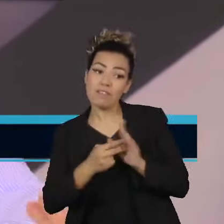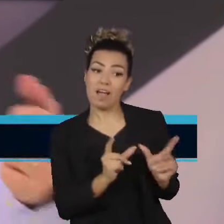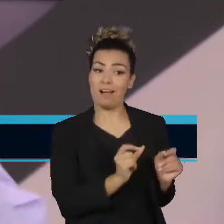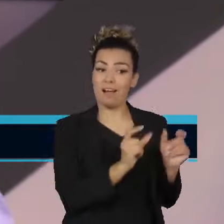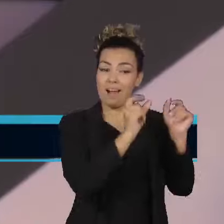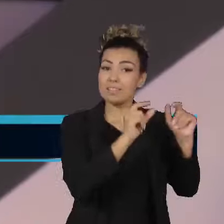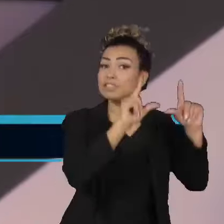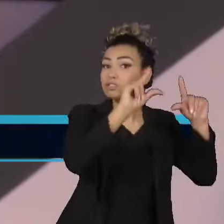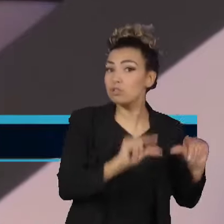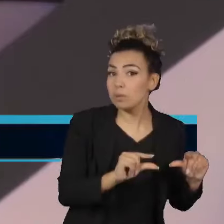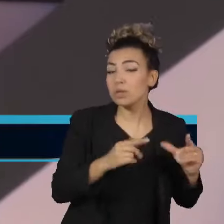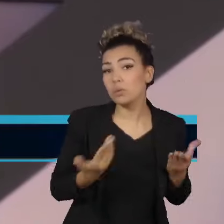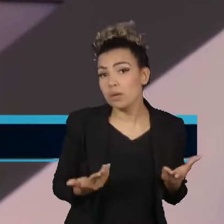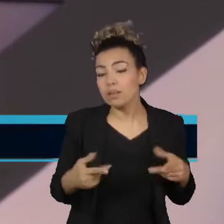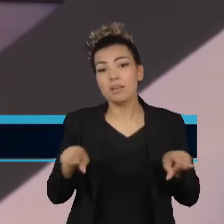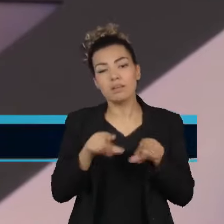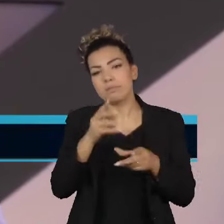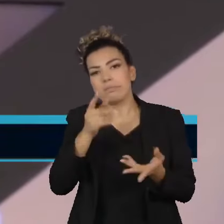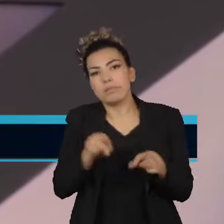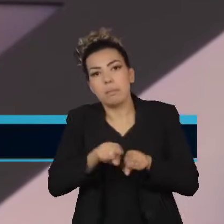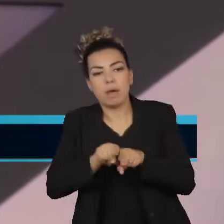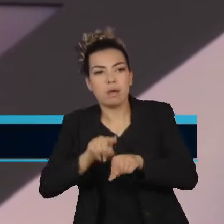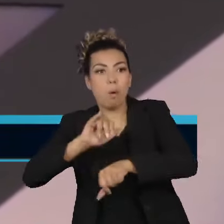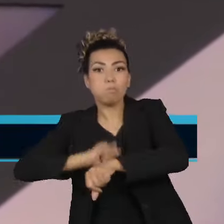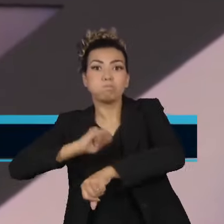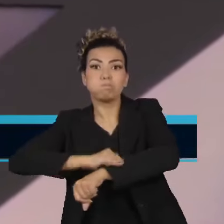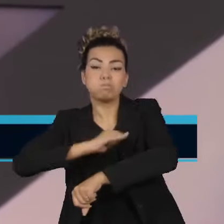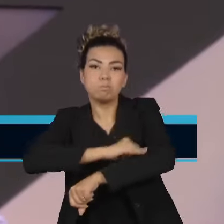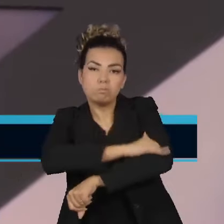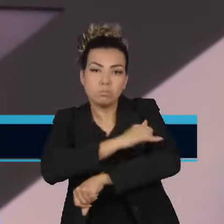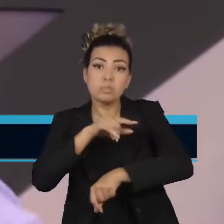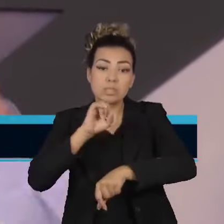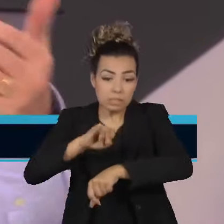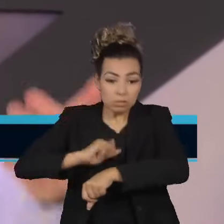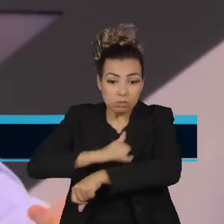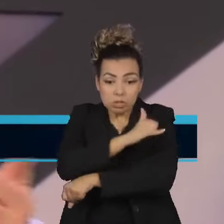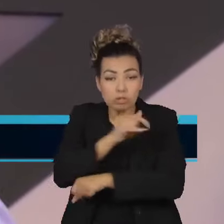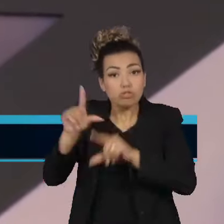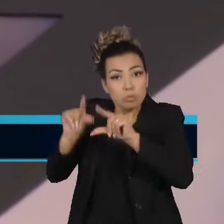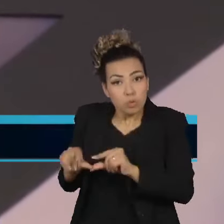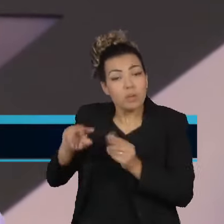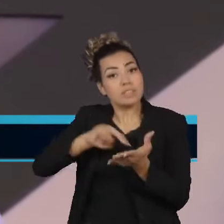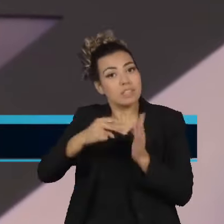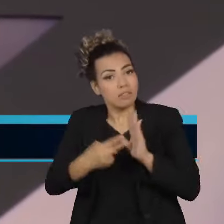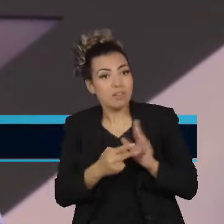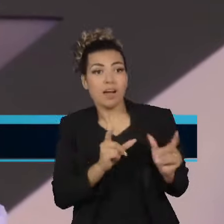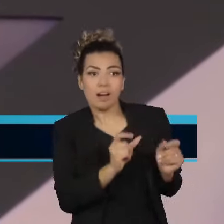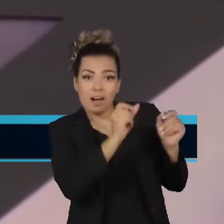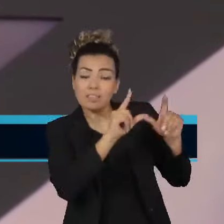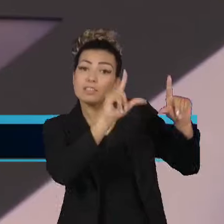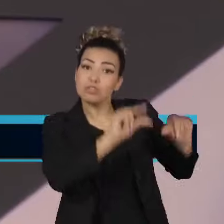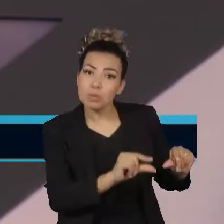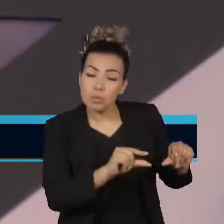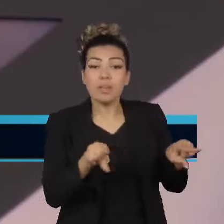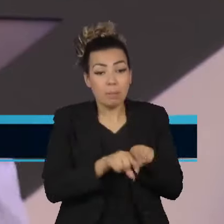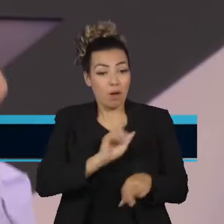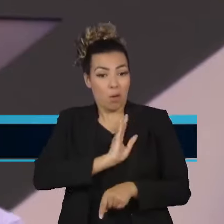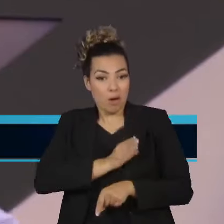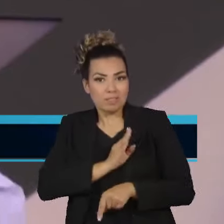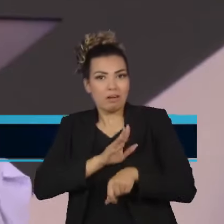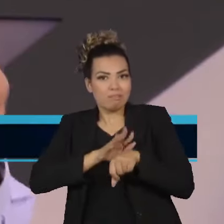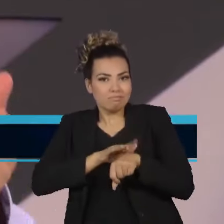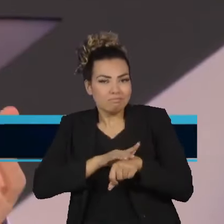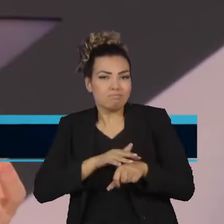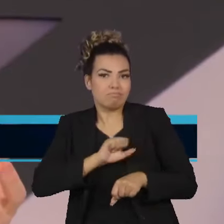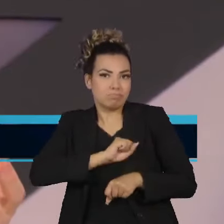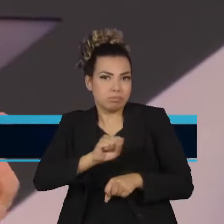doença cardiovascular, a obesidade, que diminui câncer, diminui também doença cardiovascular, impactou mais na